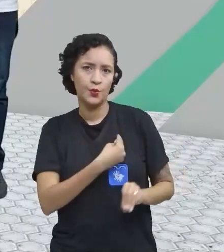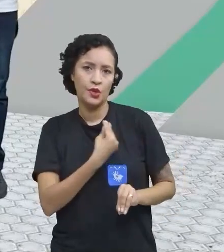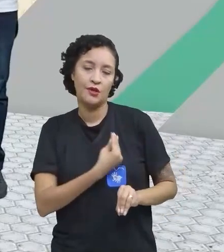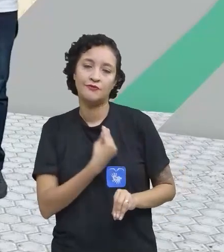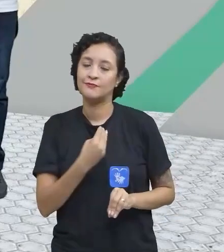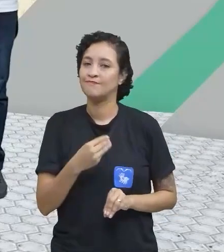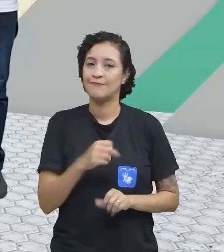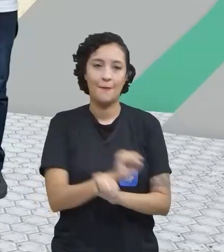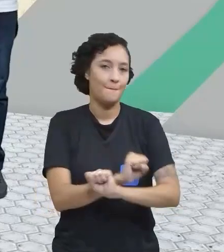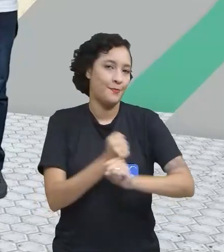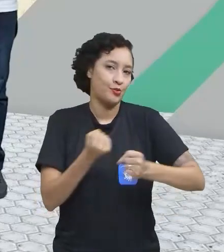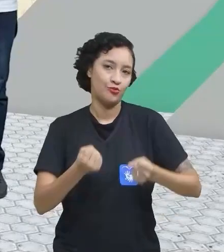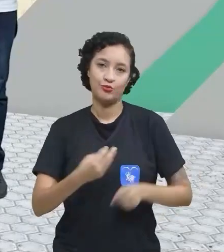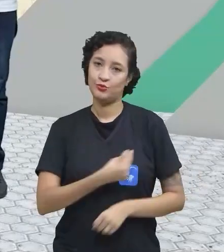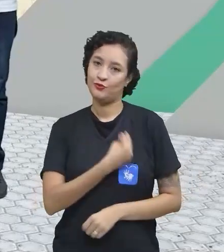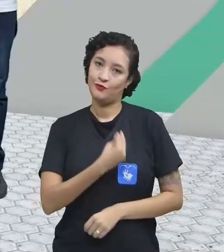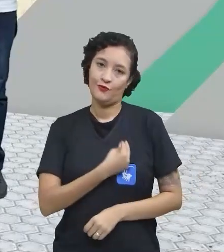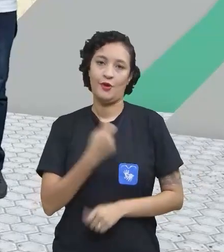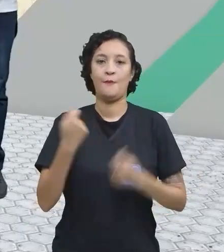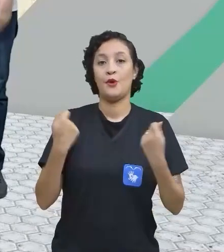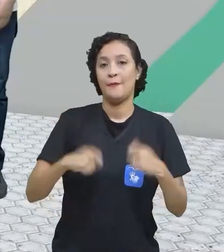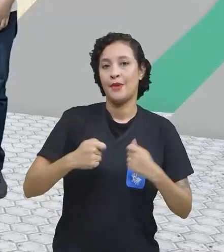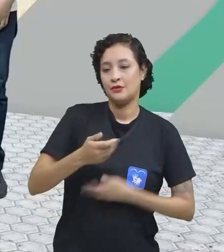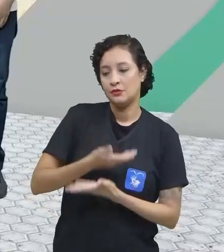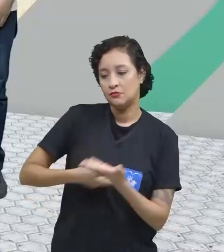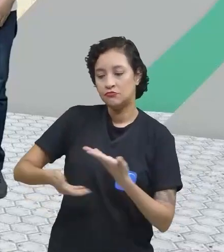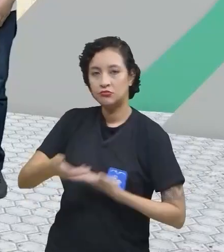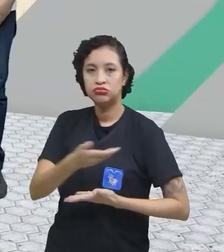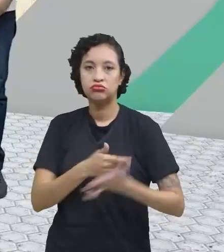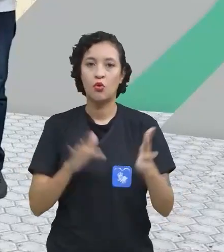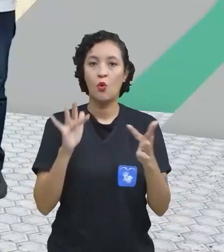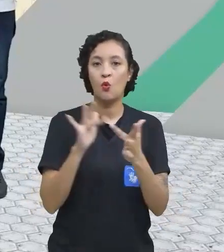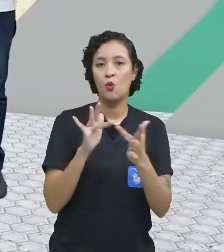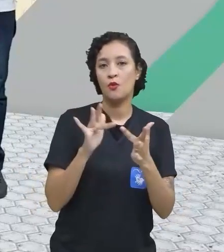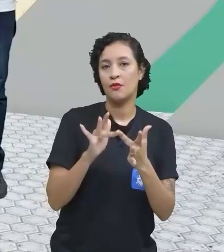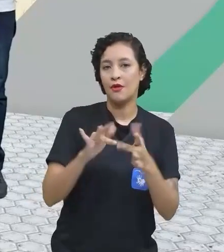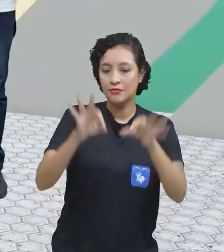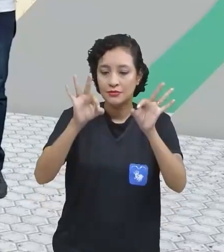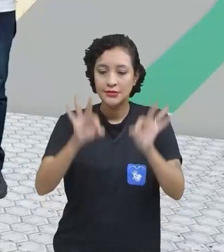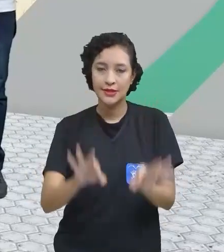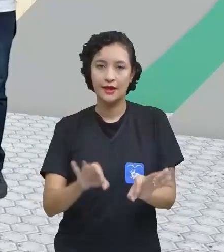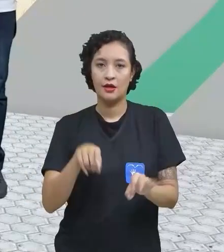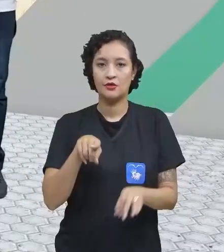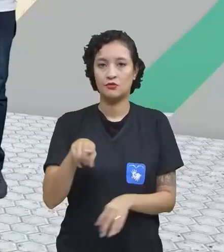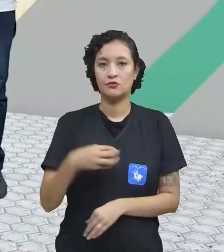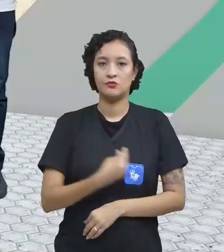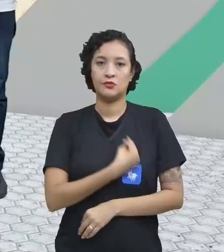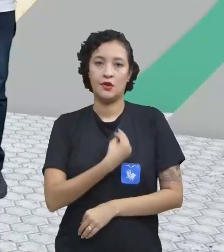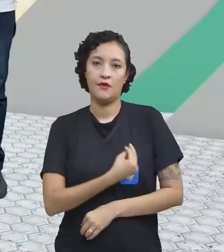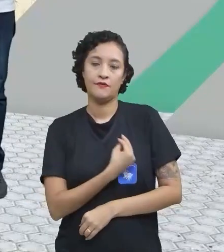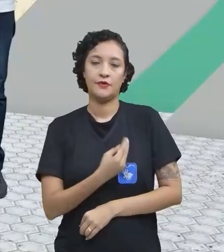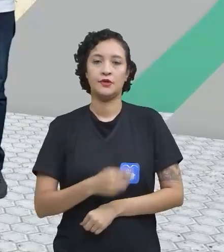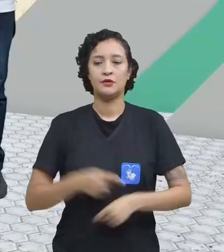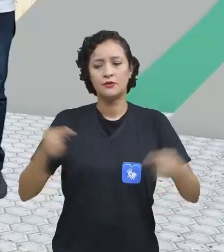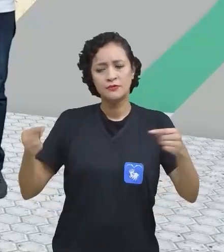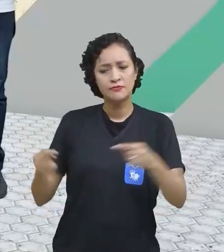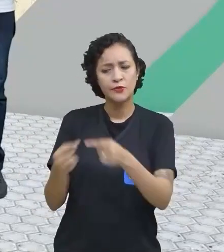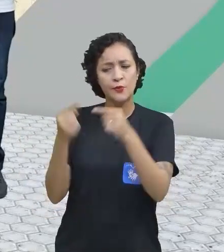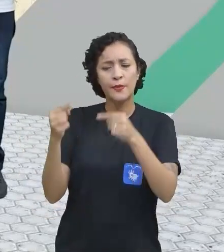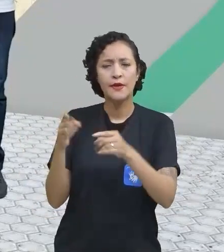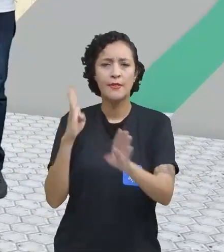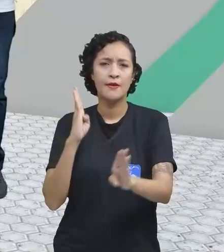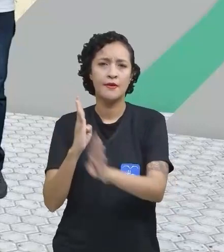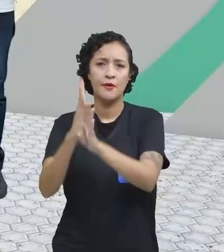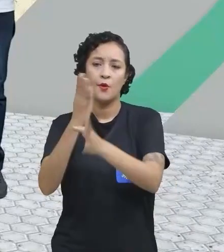precisam interagir com esse lugar, né? Como eu falei para vocês, na savana. Então, é o lugar onde ele encontra o alimento dele, onde ele encontra